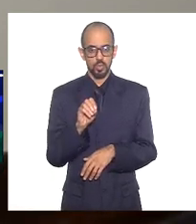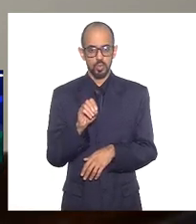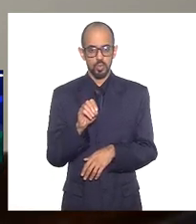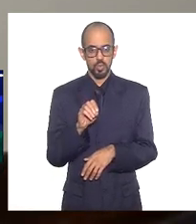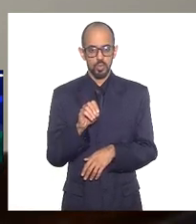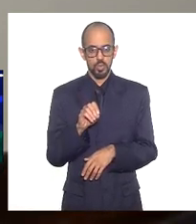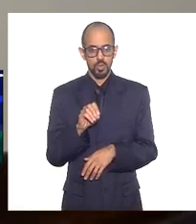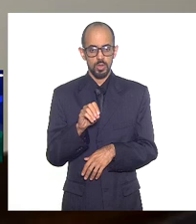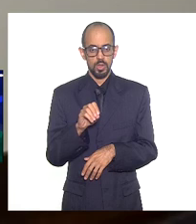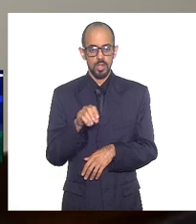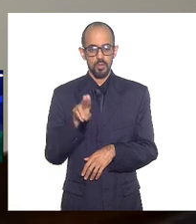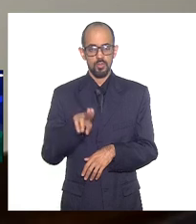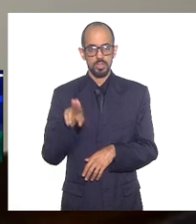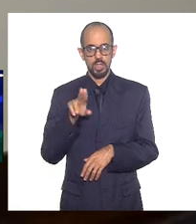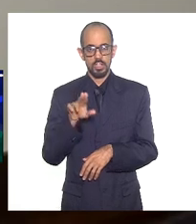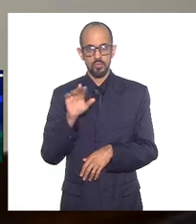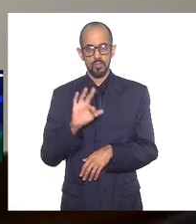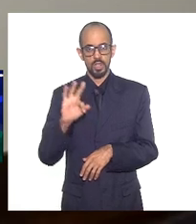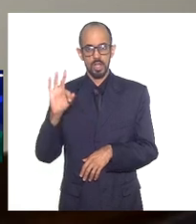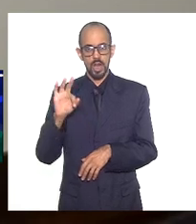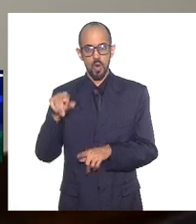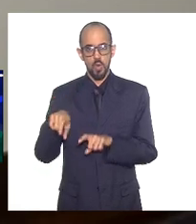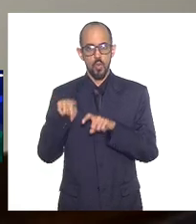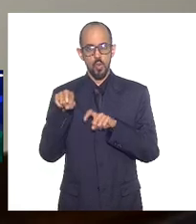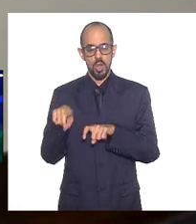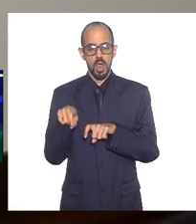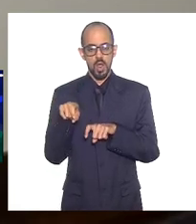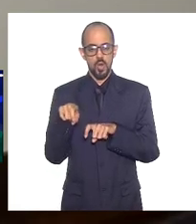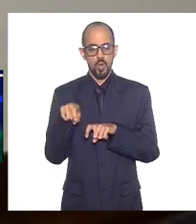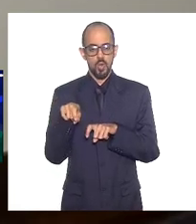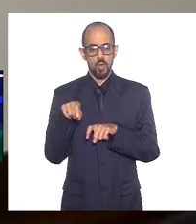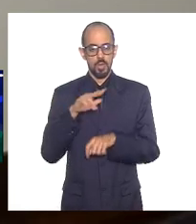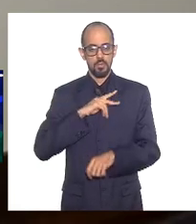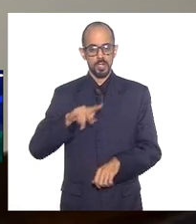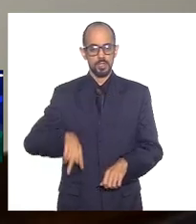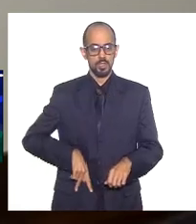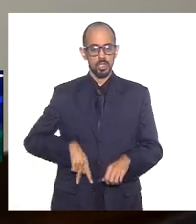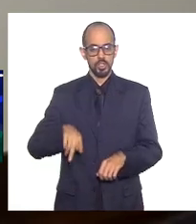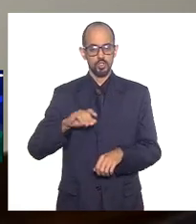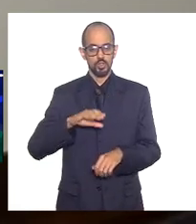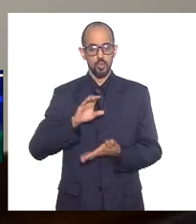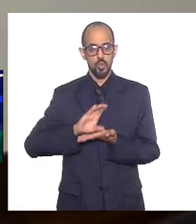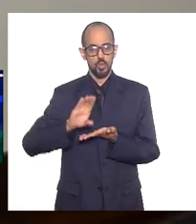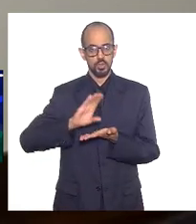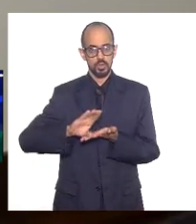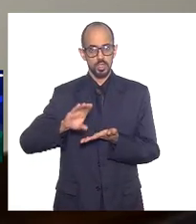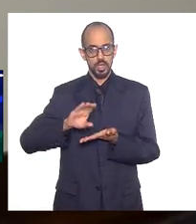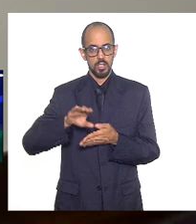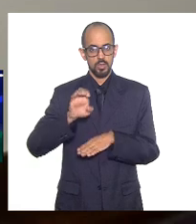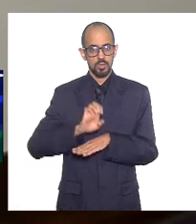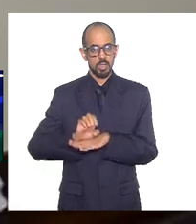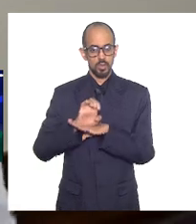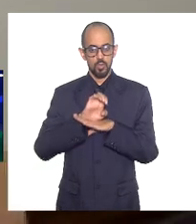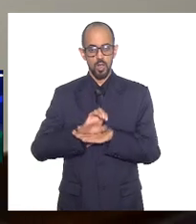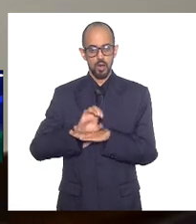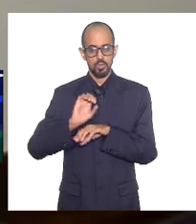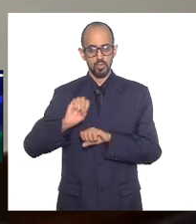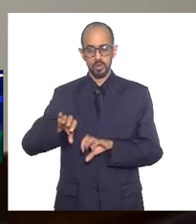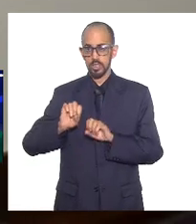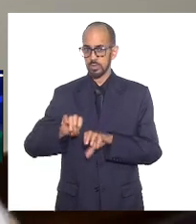da Universidade Federal Rural do Rio de Janeiro, meu colega, que preside o Conselho Estadual de Educação. O Conselho Estadual de Educação do Rio de Janeiro não